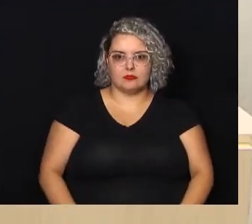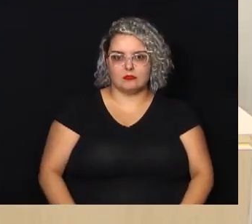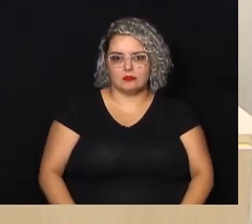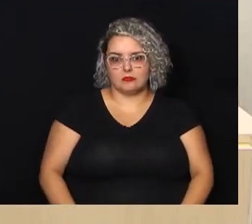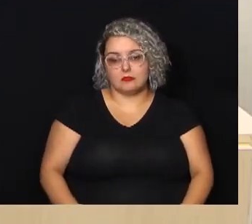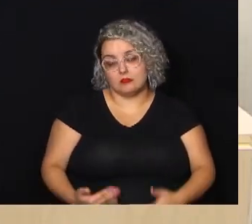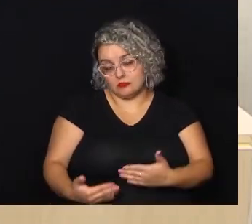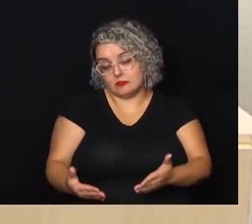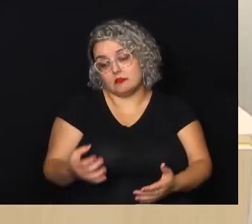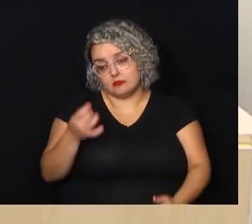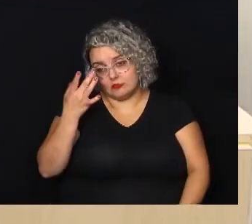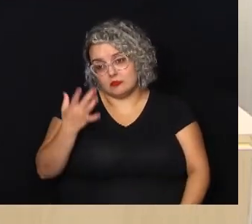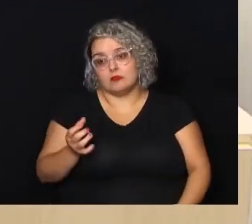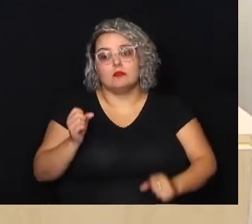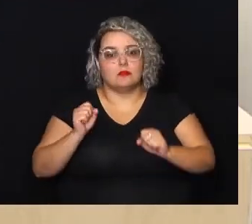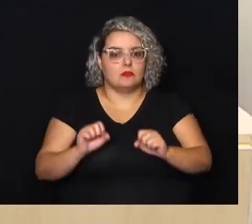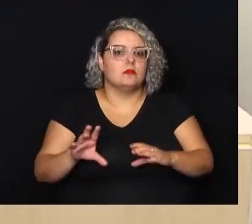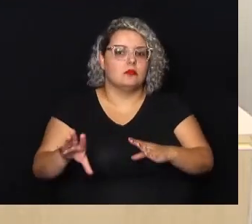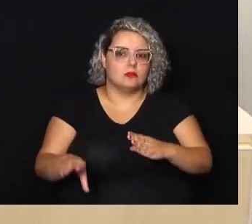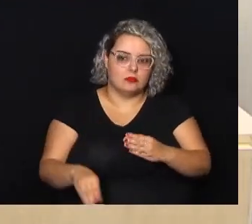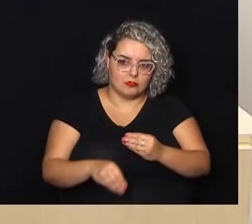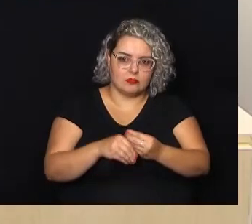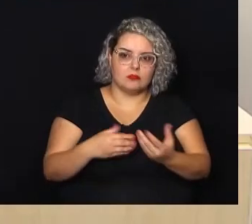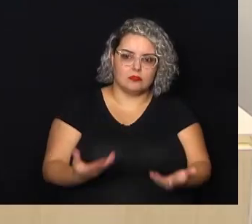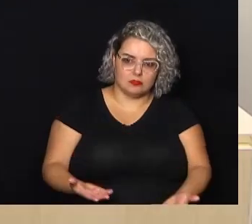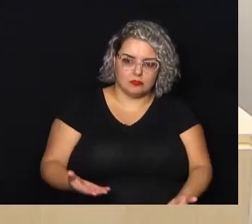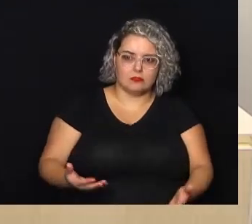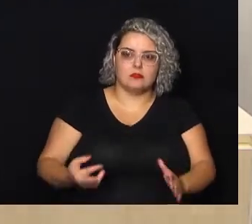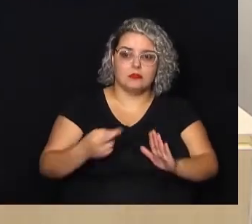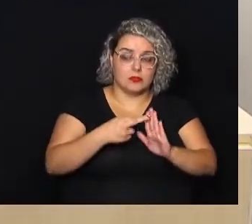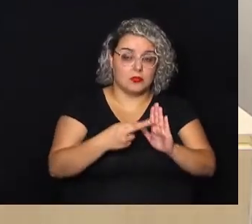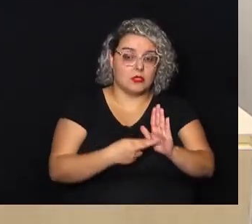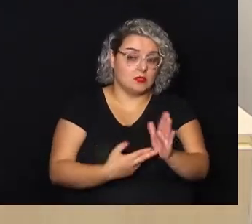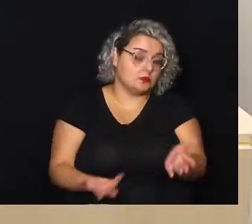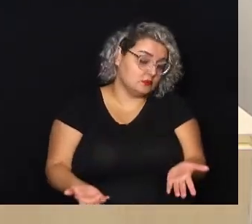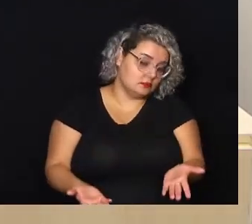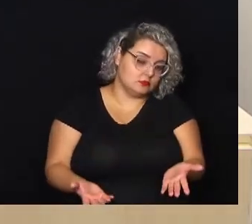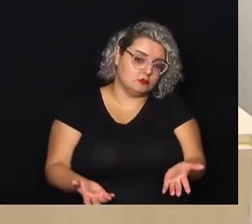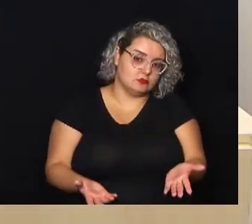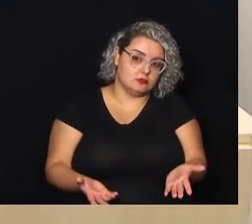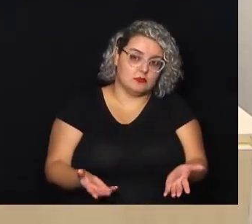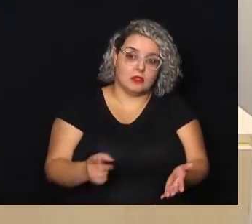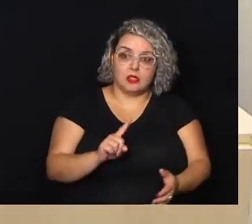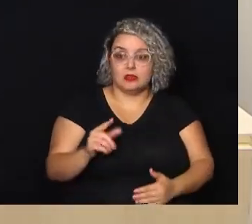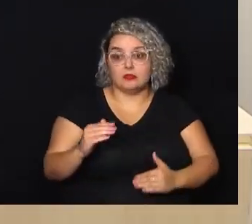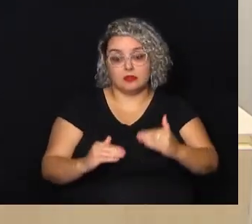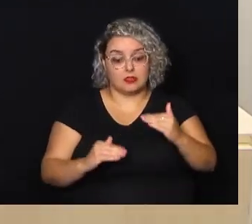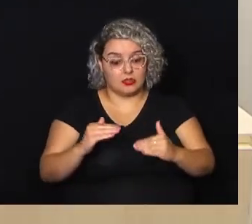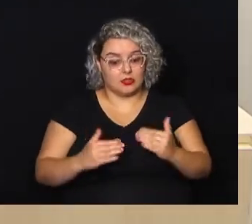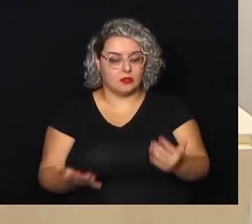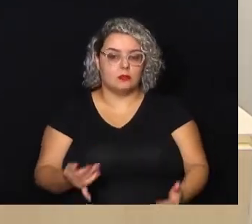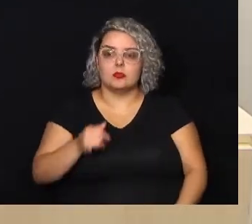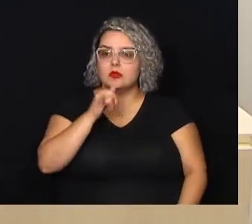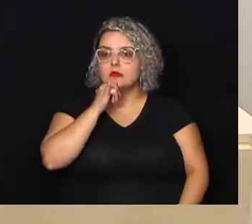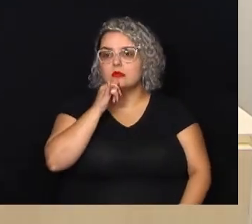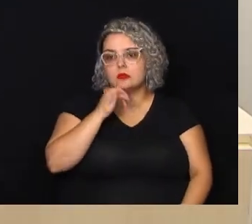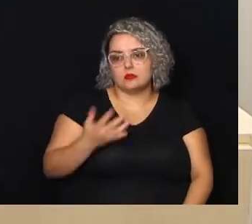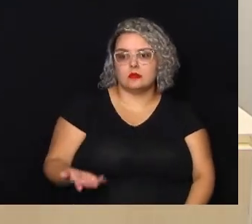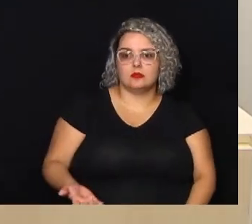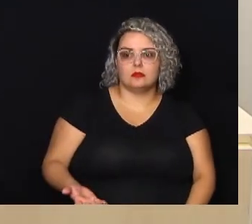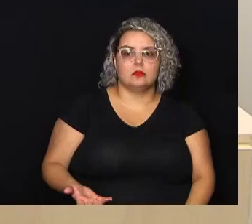um processo fácil. Aí a gente pode adicionar um pouquinho extra de açúcar na receita, mas assim, aí acaba não equilibrando para a questão